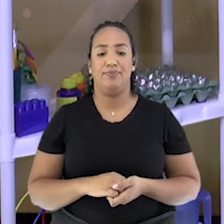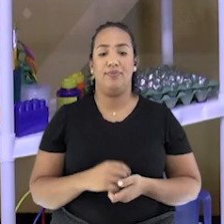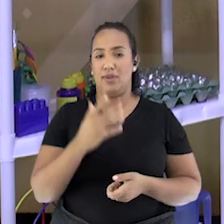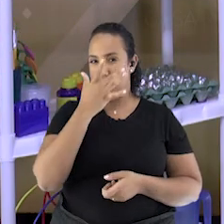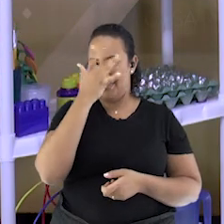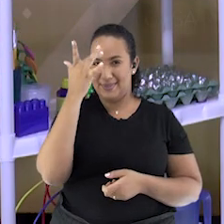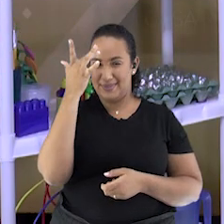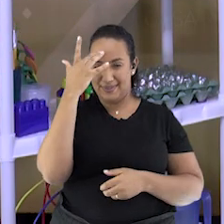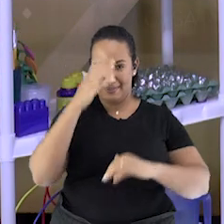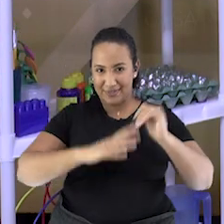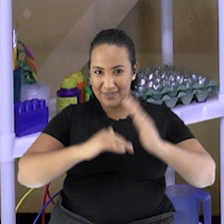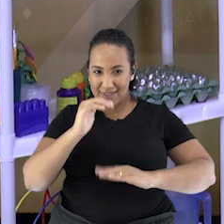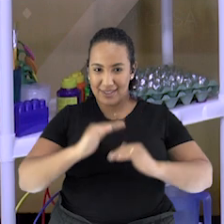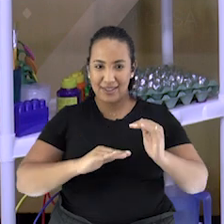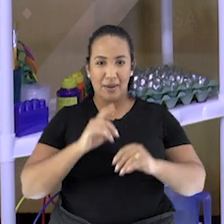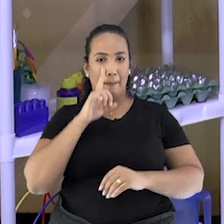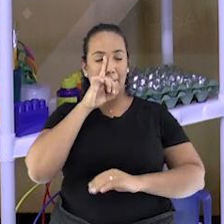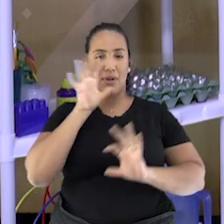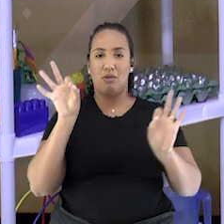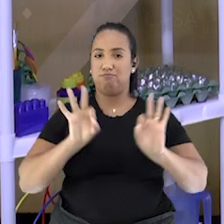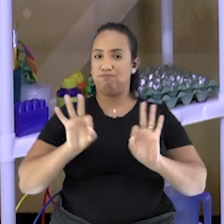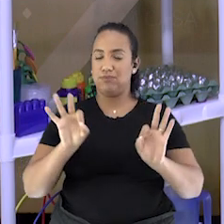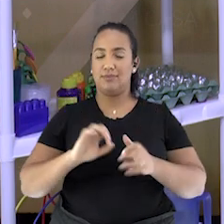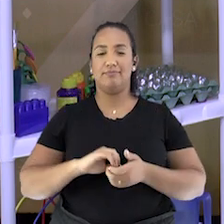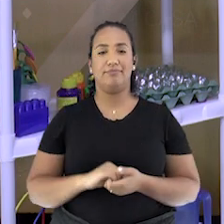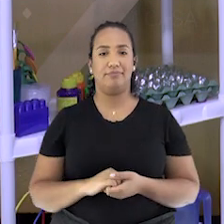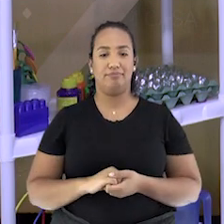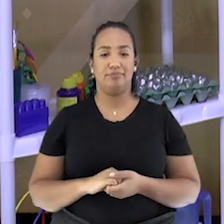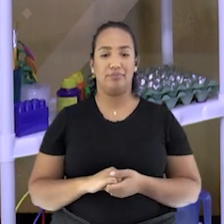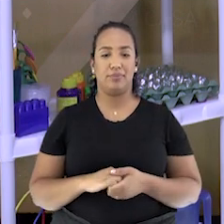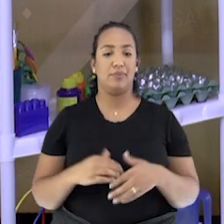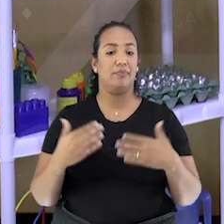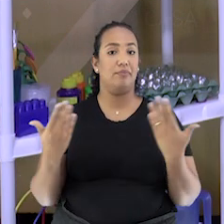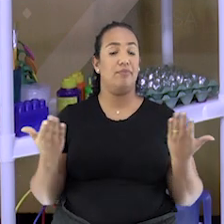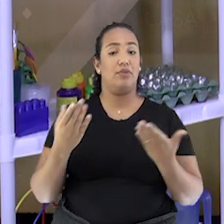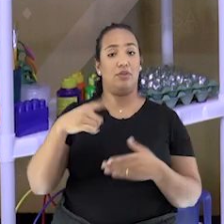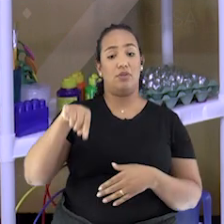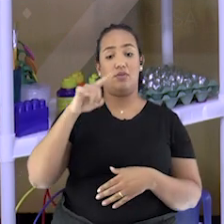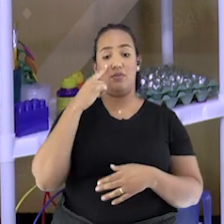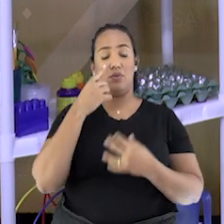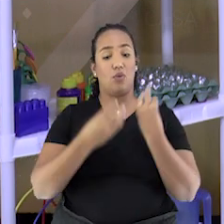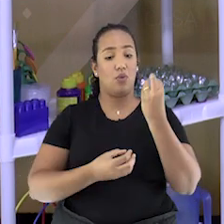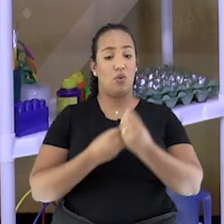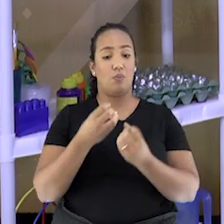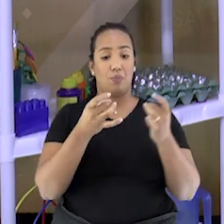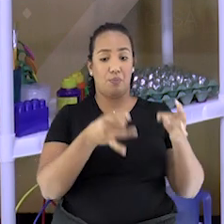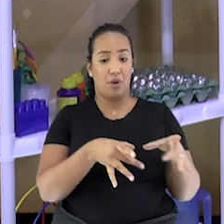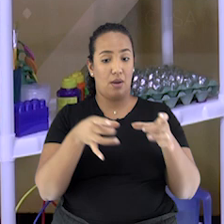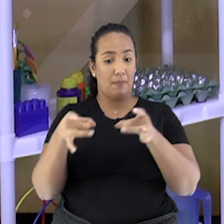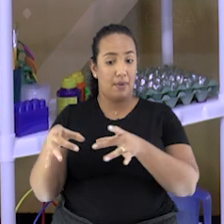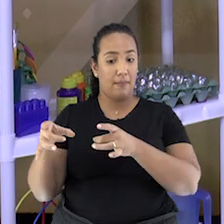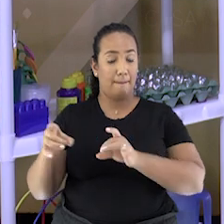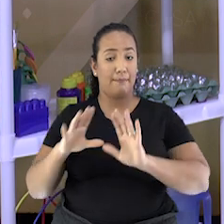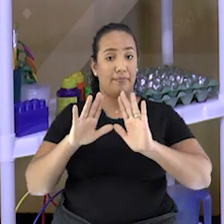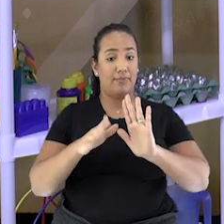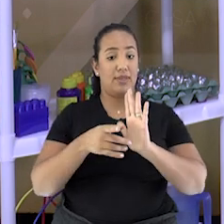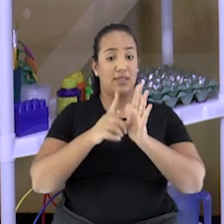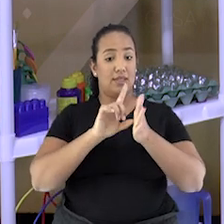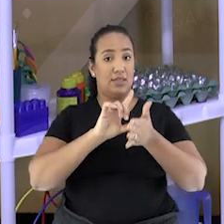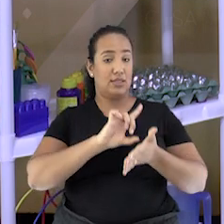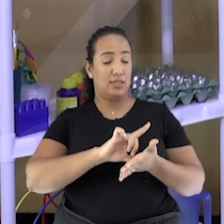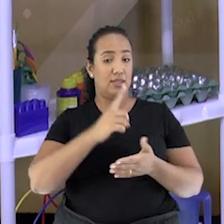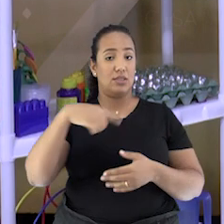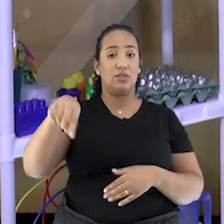como descartar cada uma dessas coisas, mas antes de jogá-las ao lixo, a gente pode pensar o que podemos fazer para que não precisemos